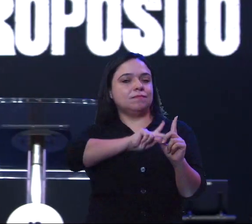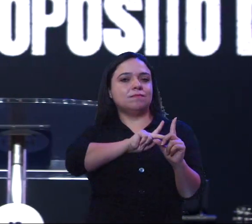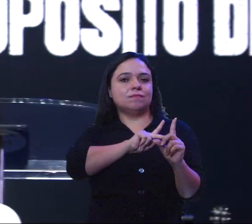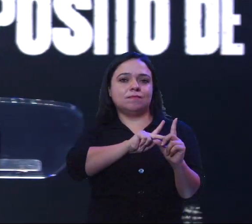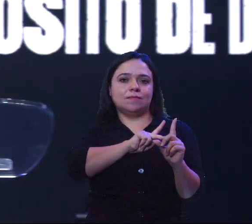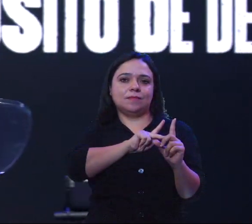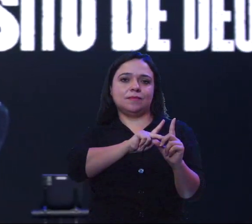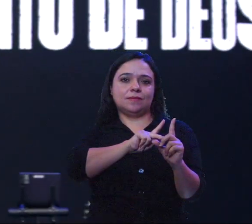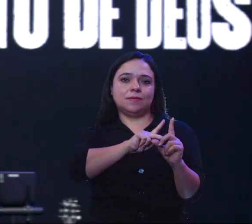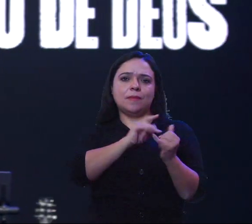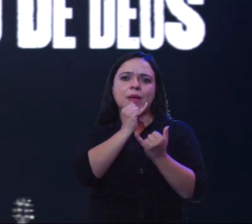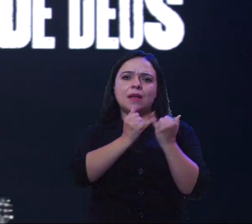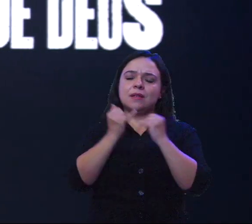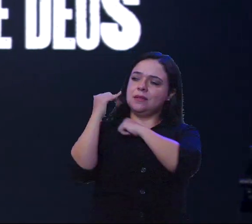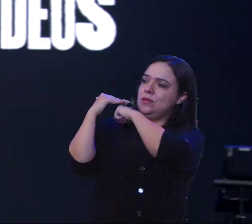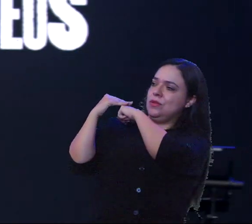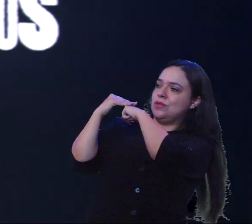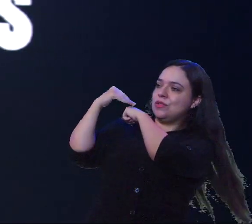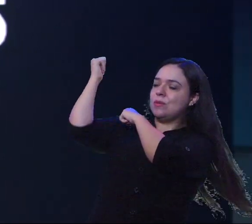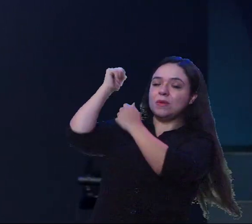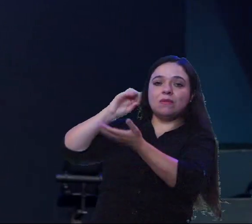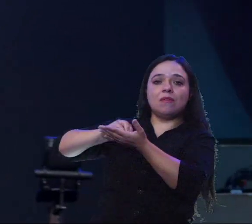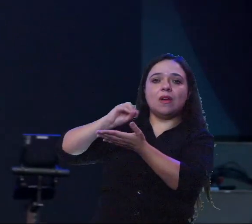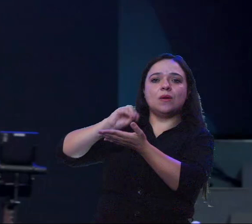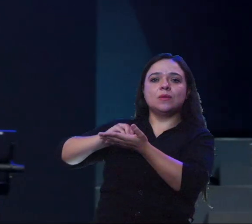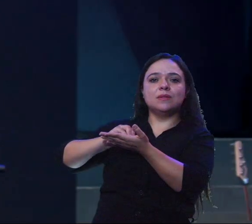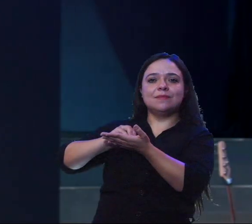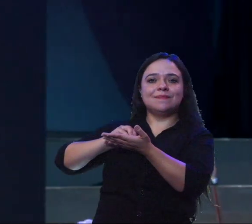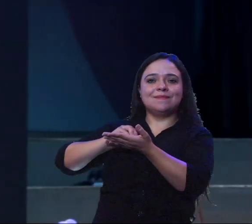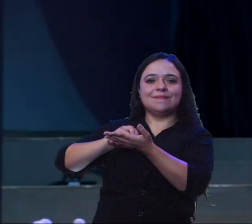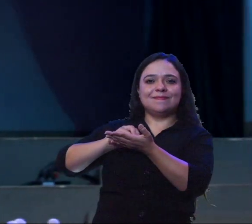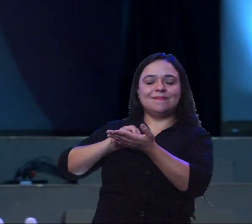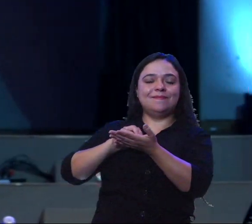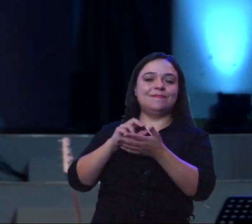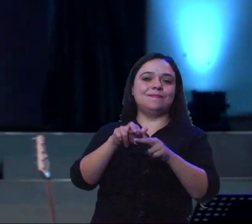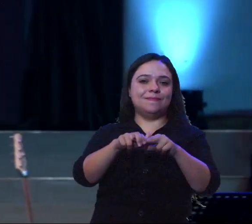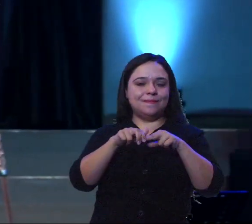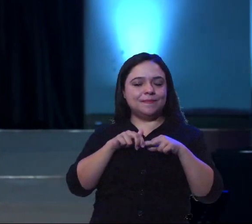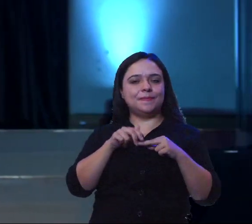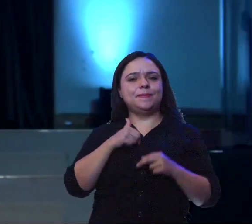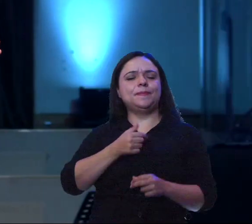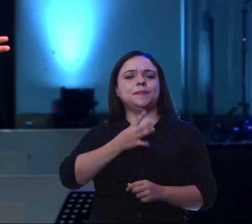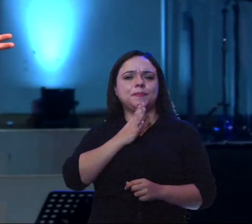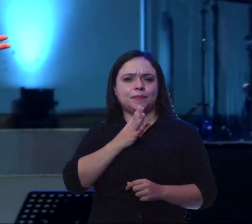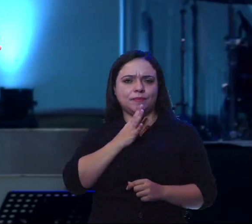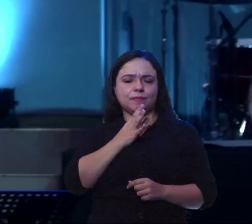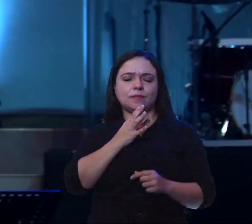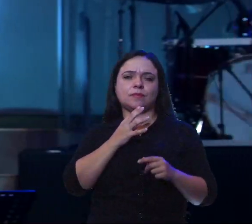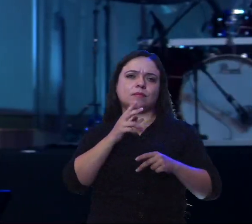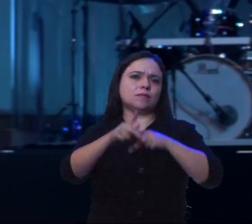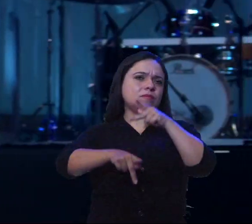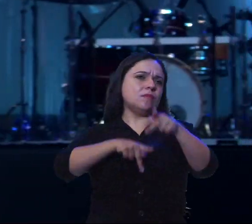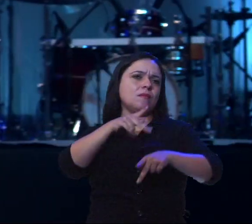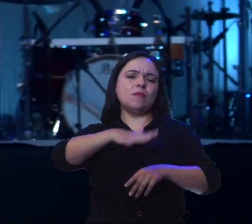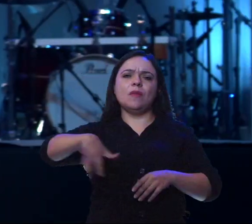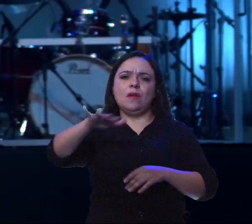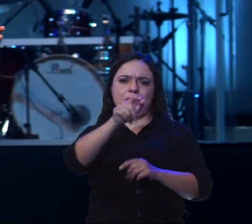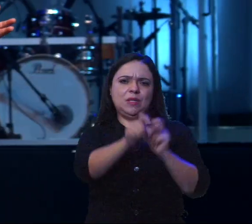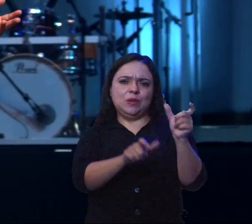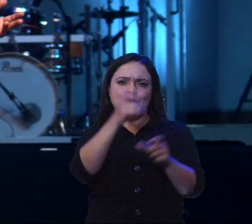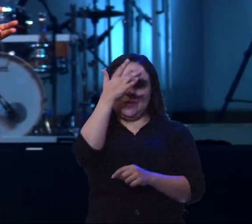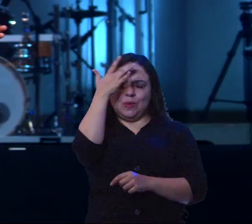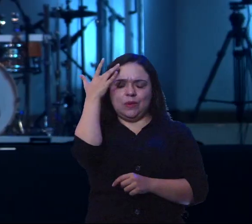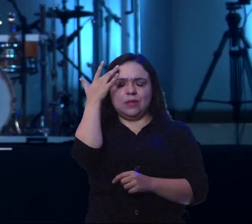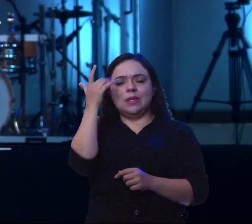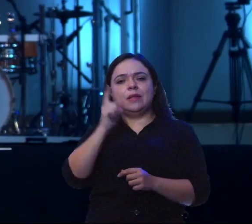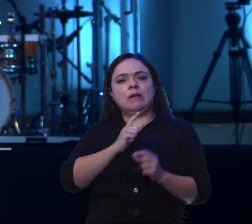É um chamado. É a canção talvez. Eu conheço muita gente, músicos maravilhosos, que